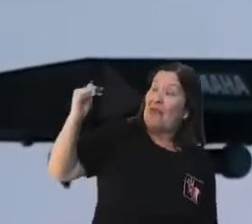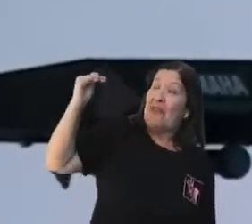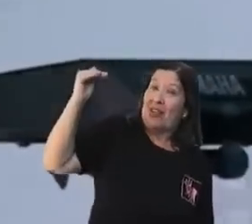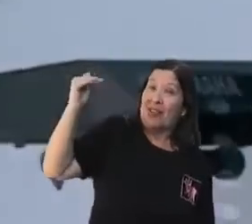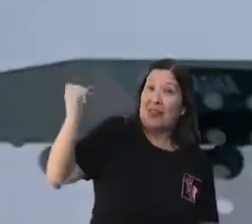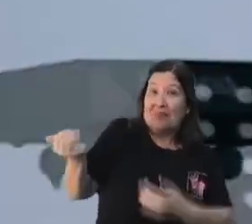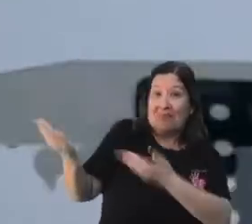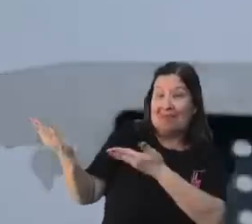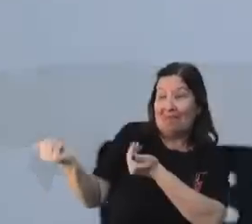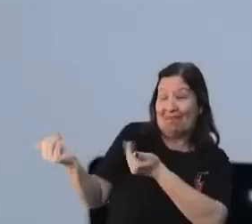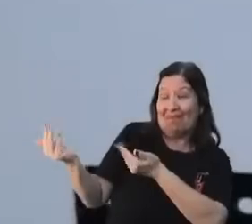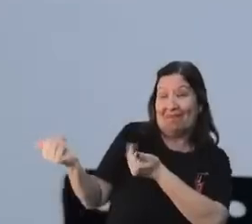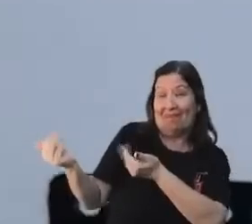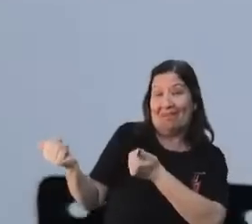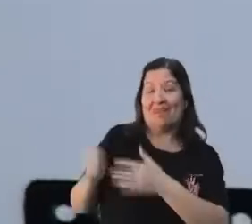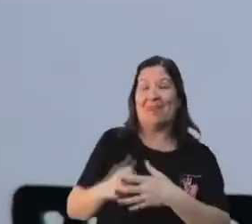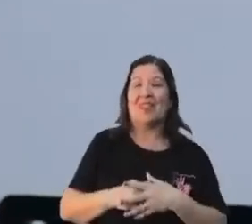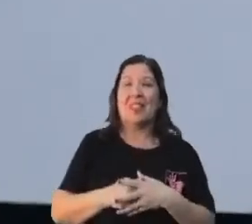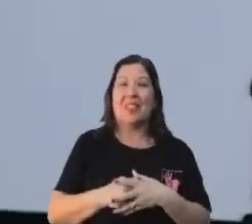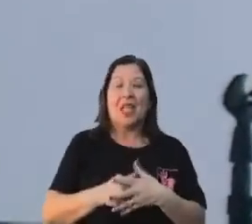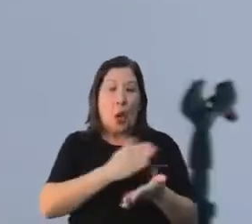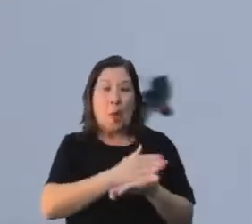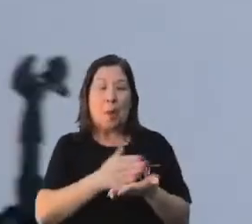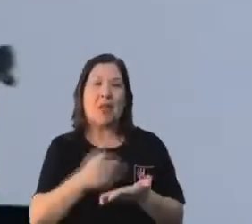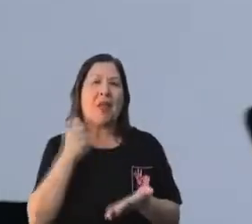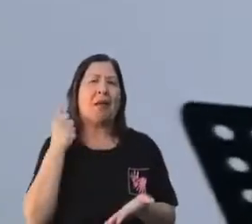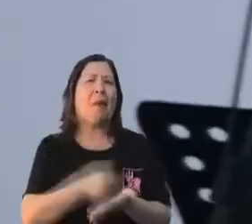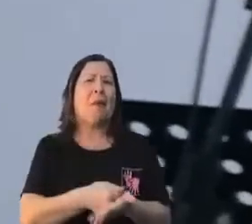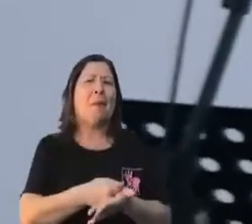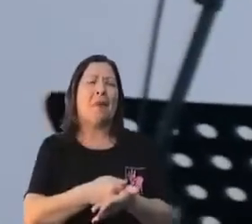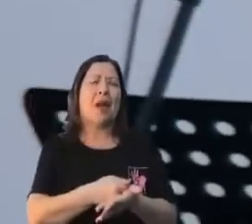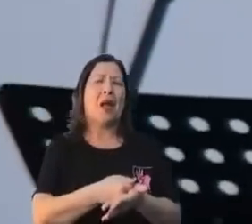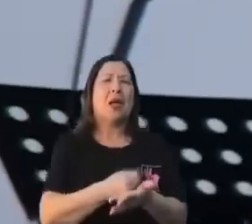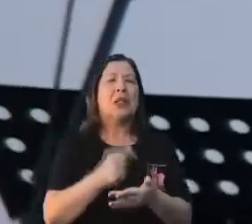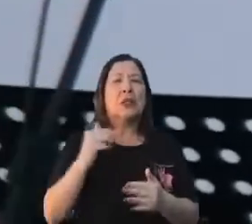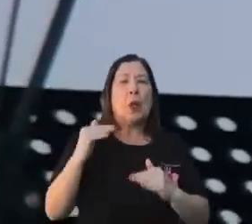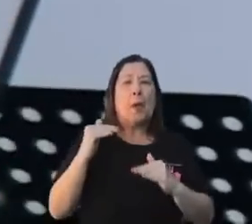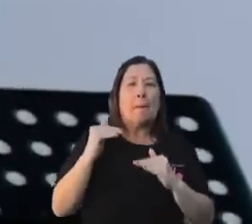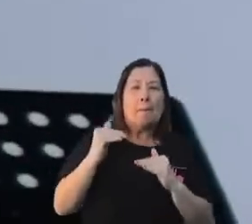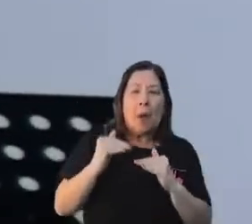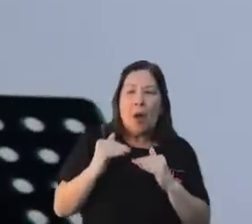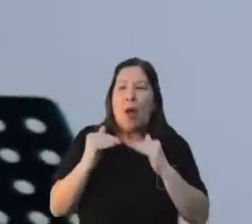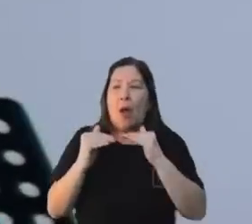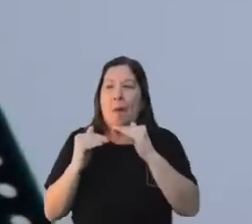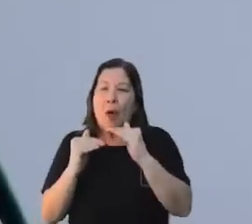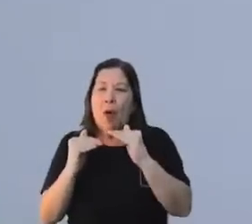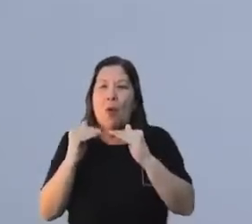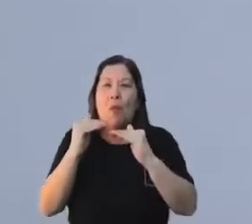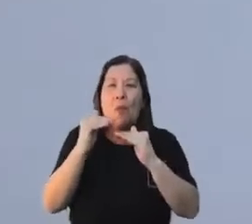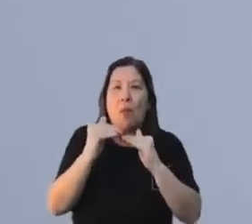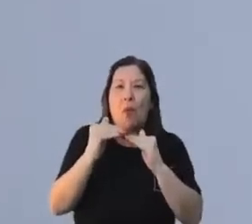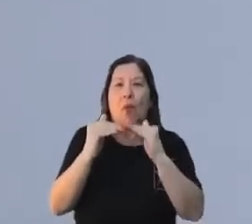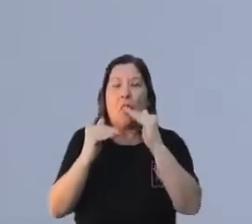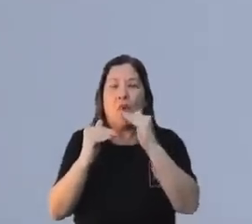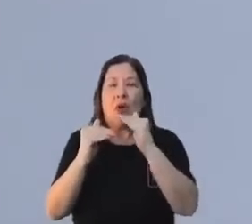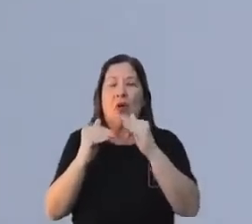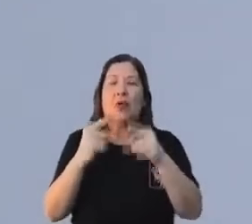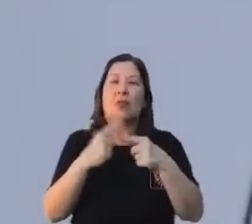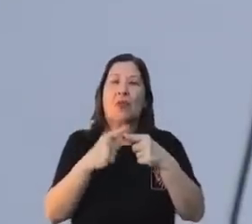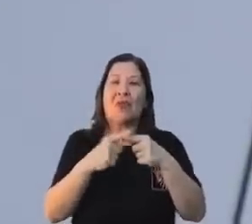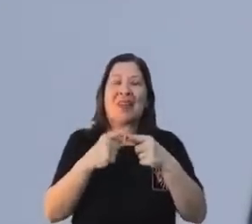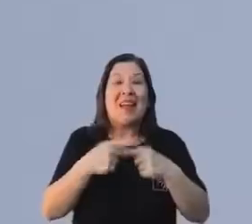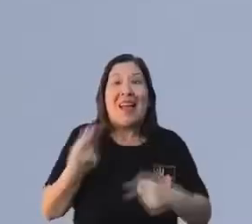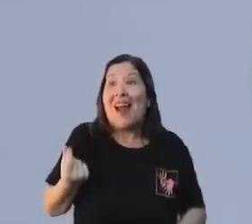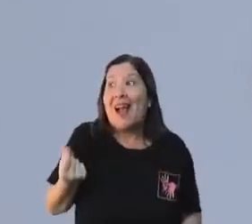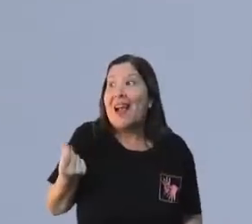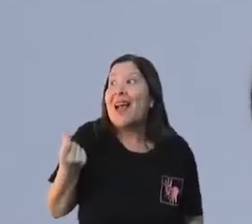perfume, gota a gota, grama a grama, para condicioná-lo num frasco de pedra,